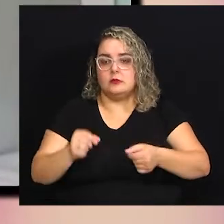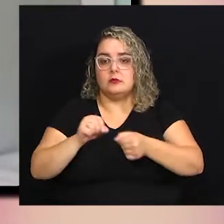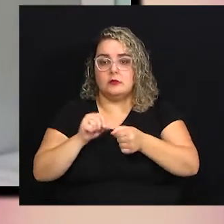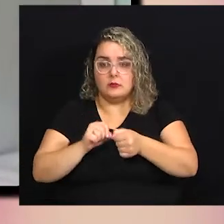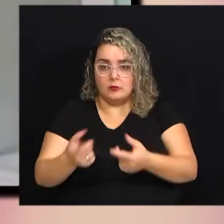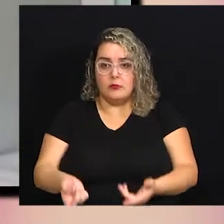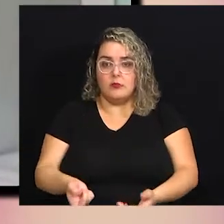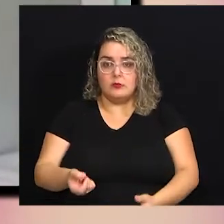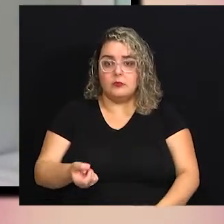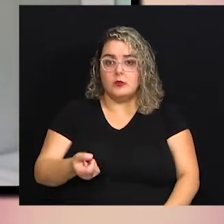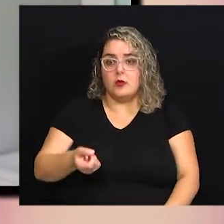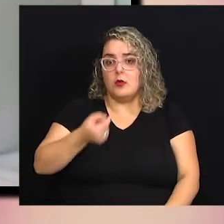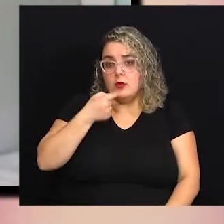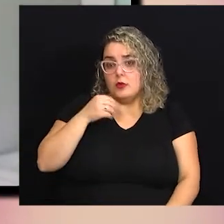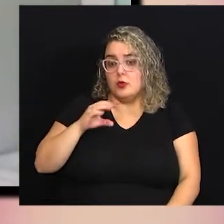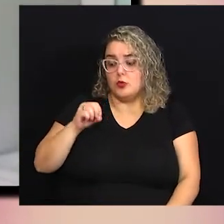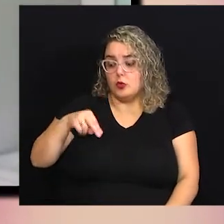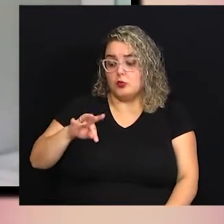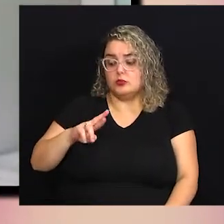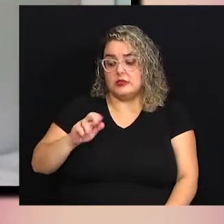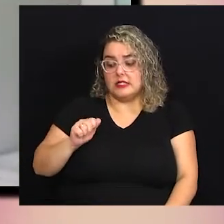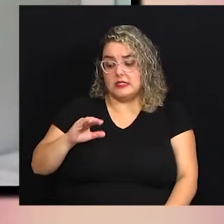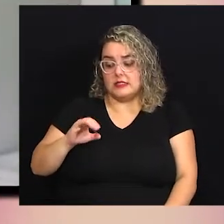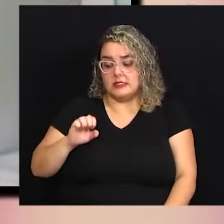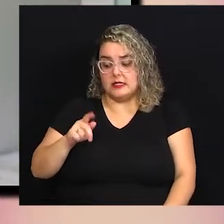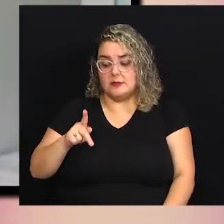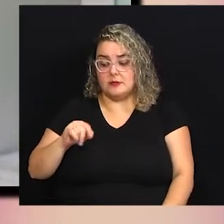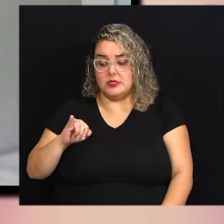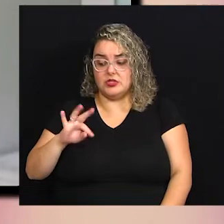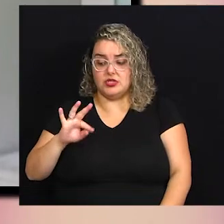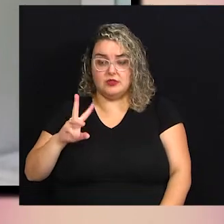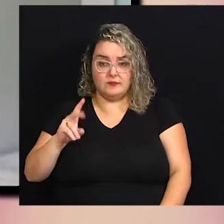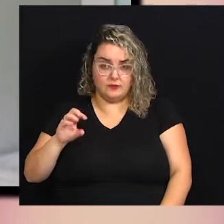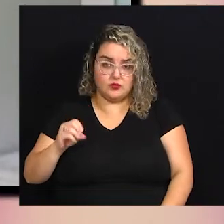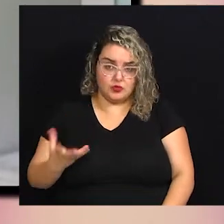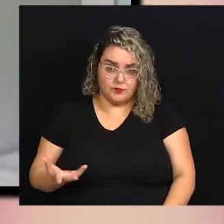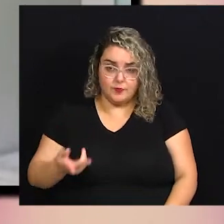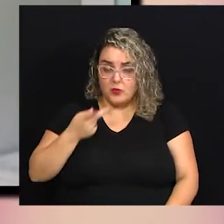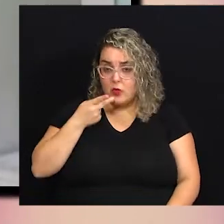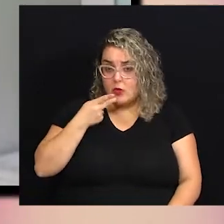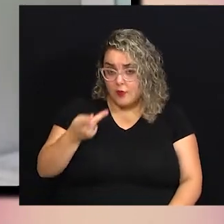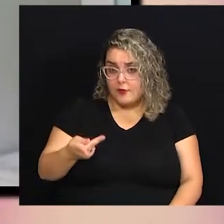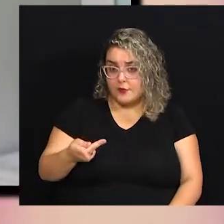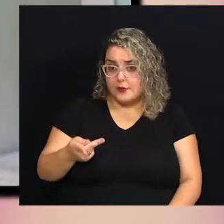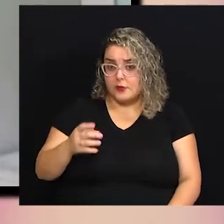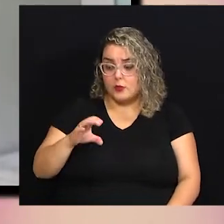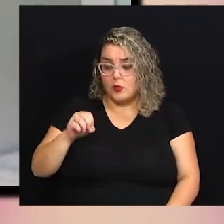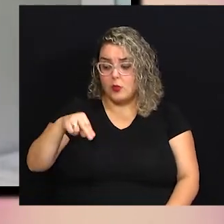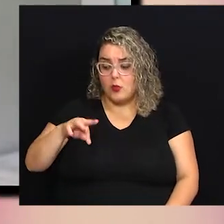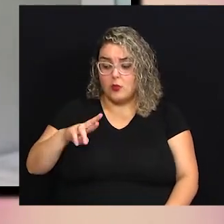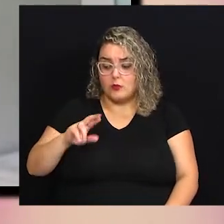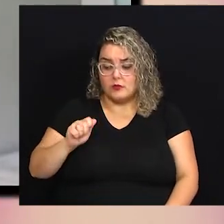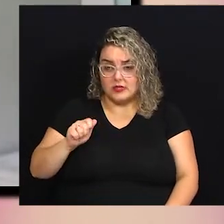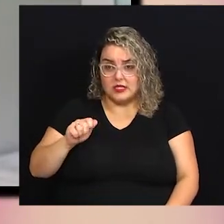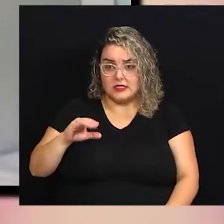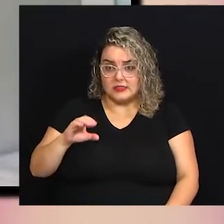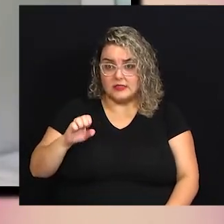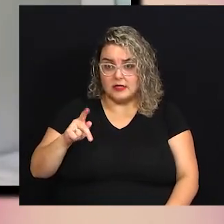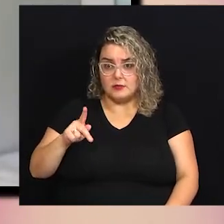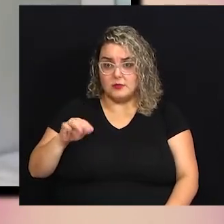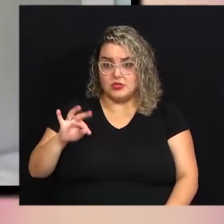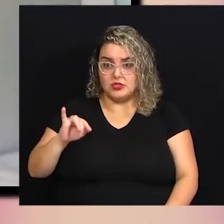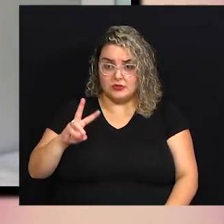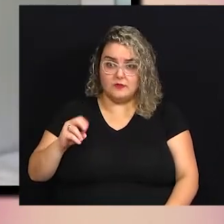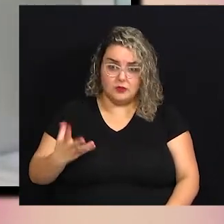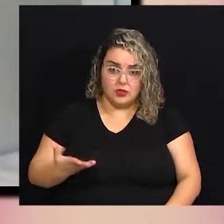gente faz isso com os contraceptivos hormonais, muitas vezes. É a primeira linha do tratamento. E aqui eu falo contraceptivo como